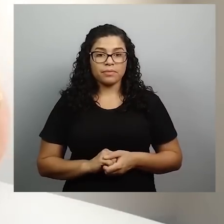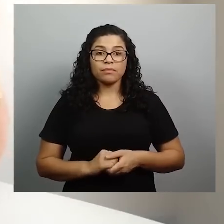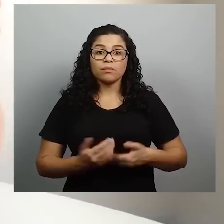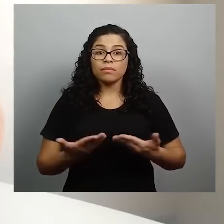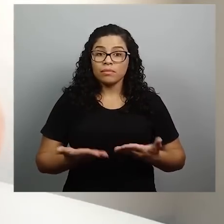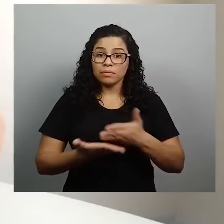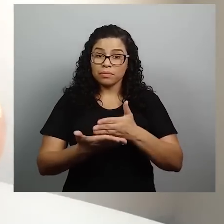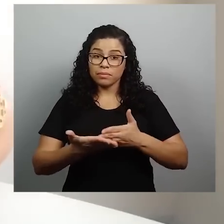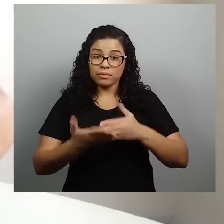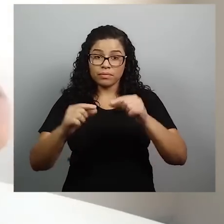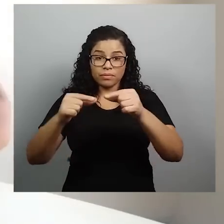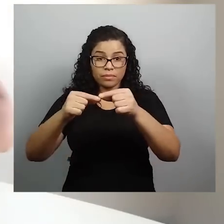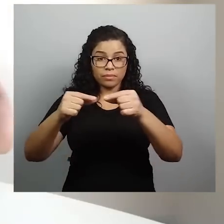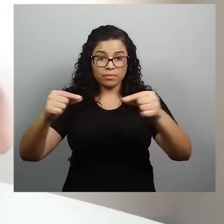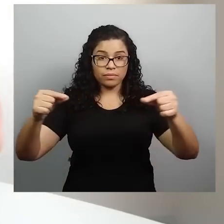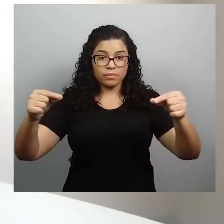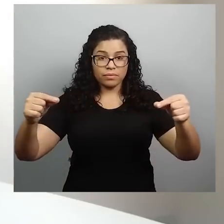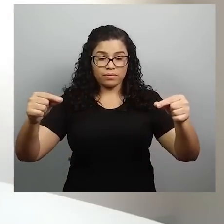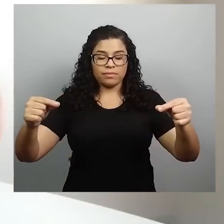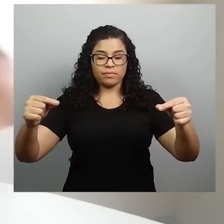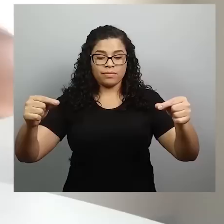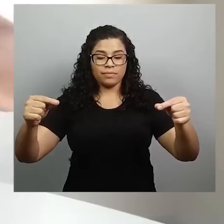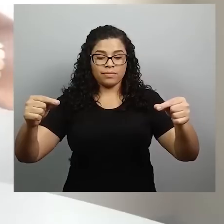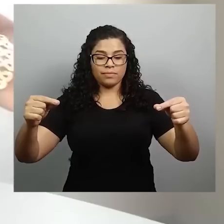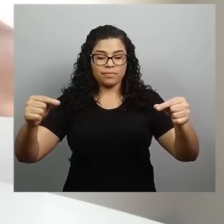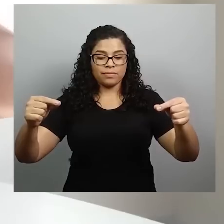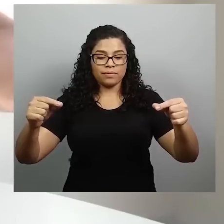até chegar ao meio.